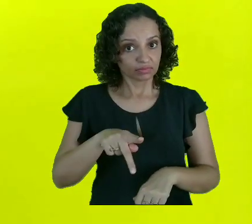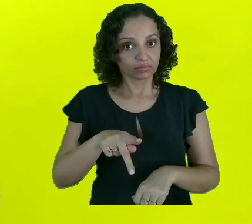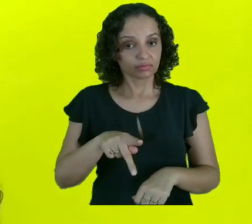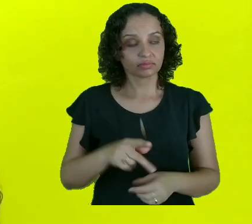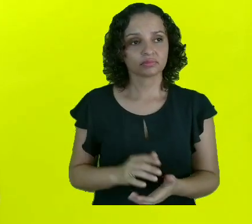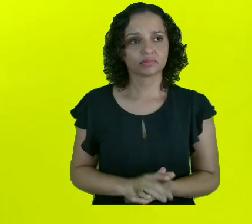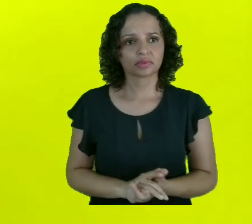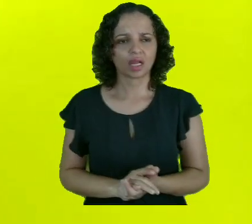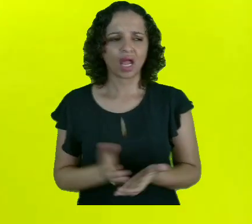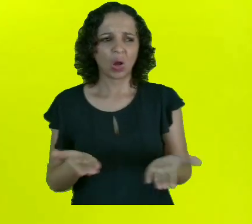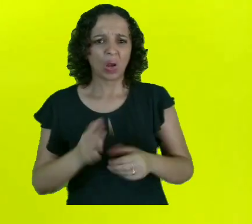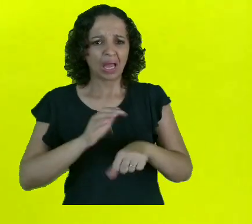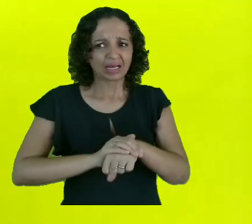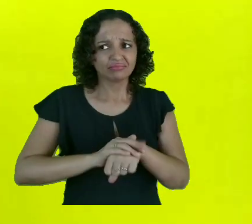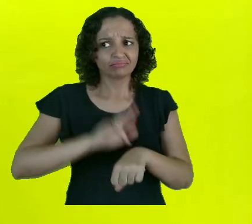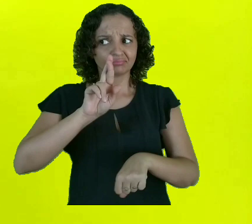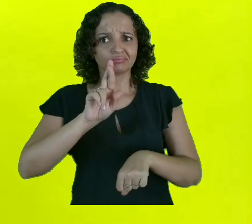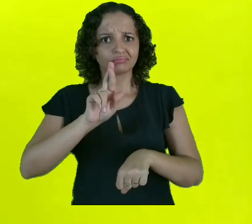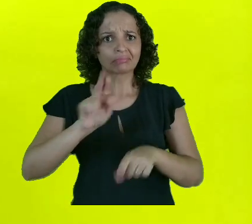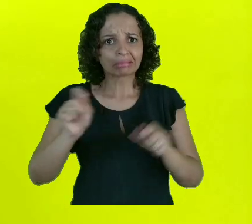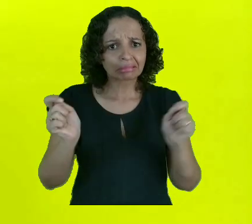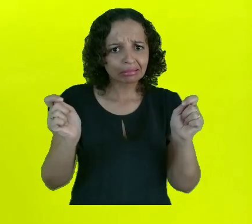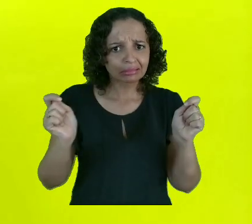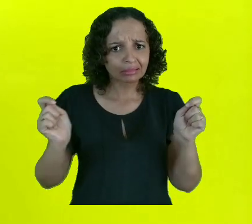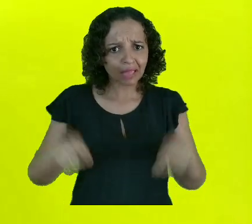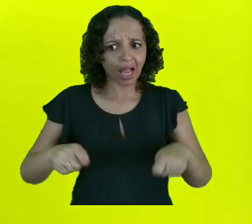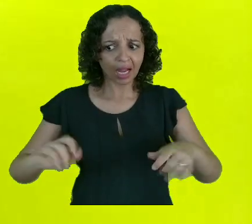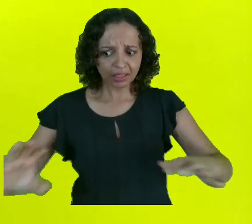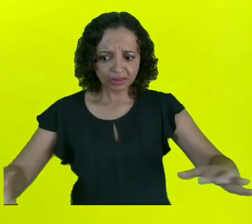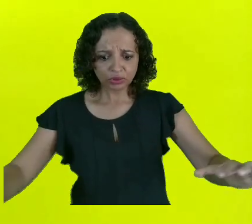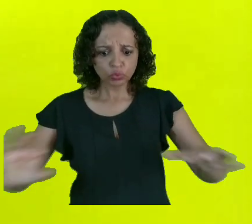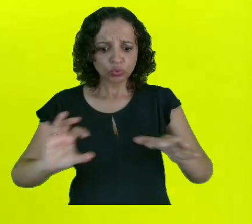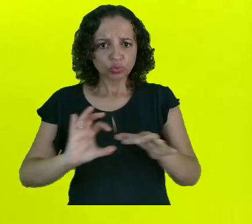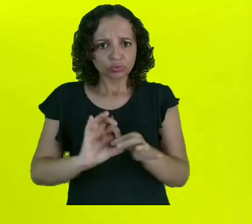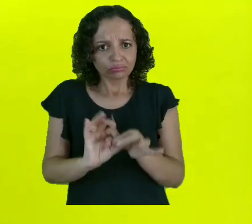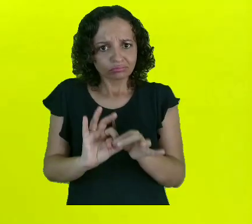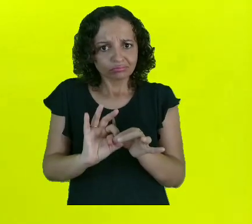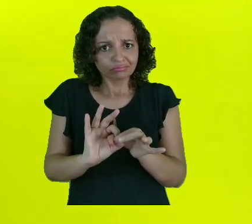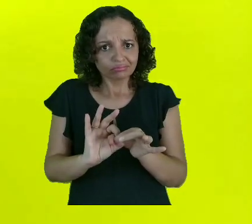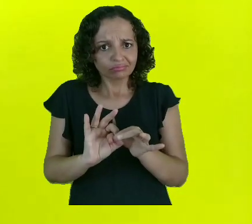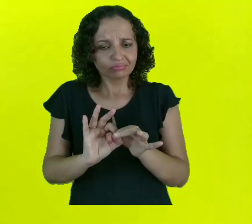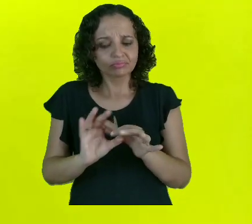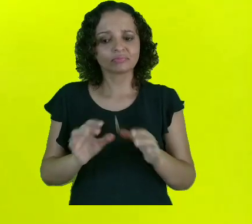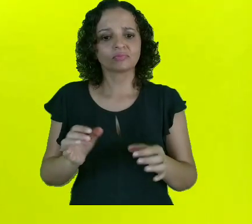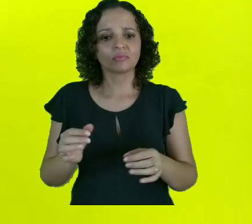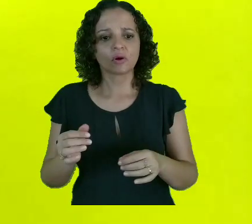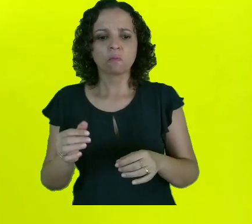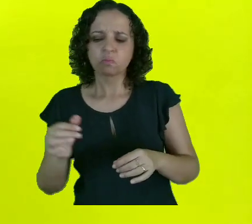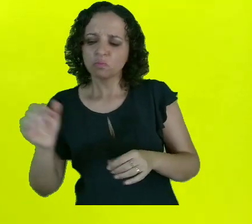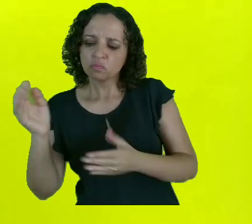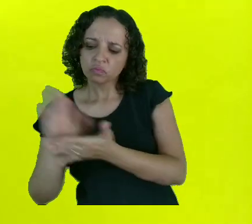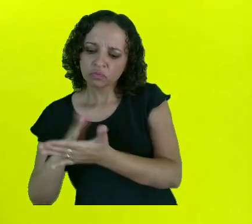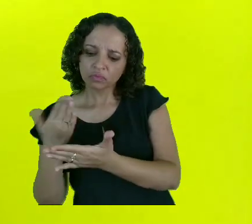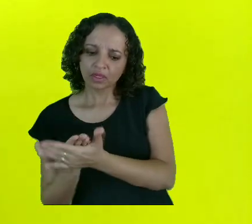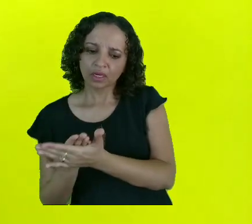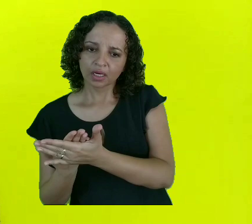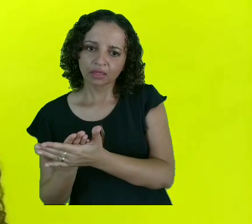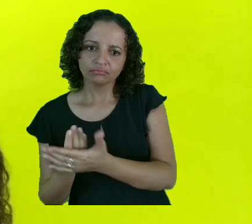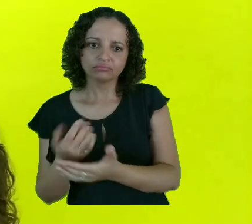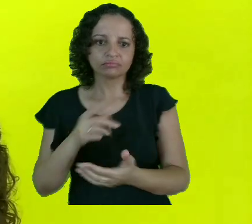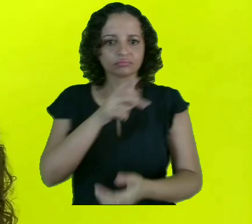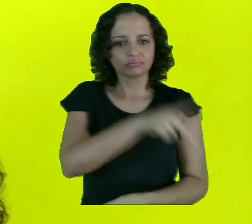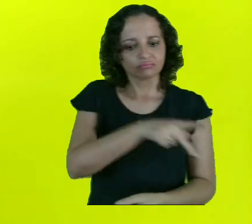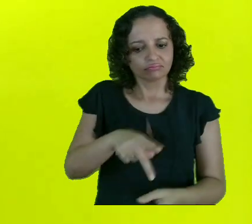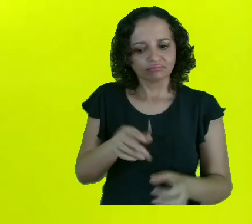Essa responsabilidade pode ser compartilhada. De que maneira? Em cumplicidade, em